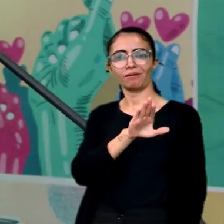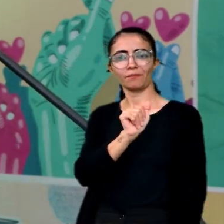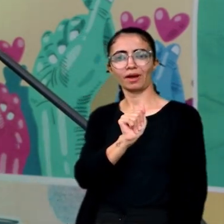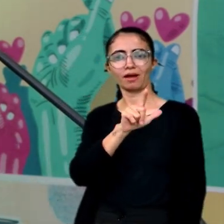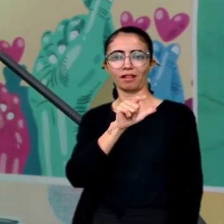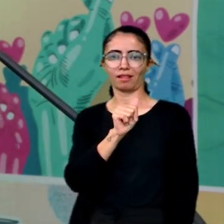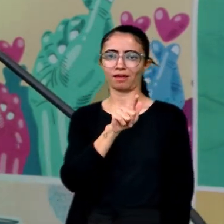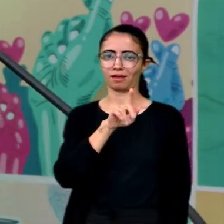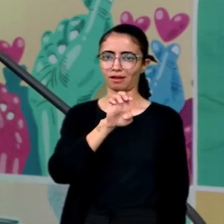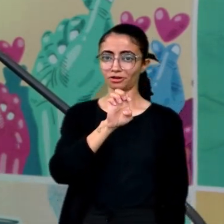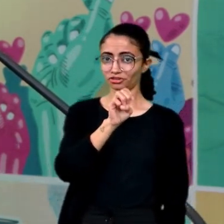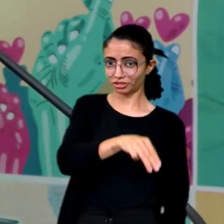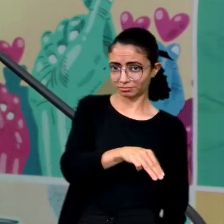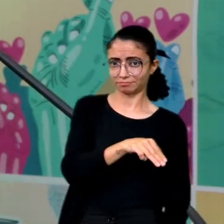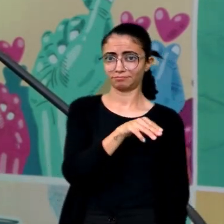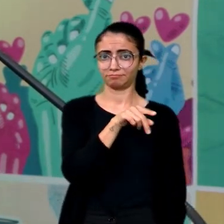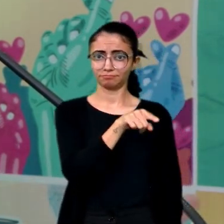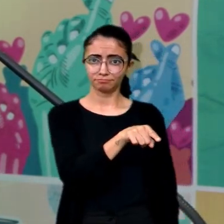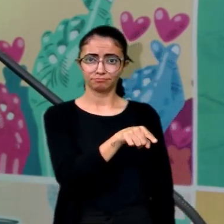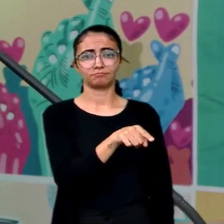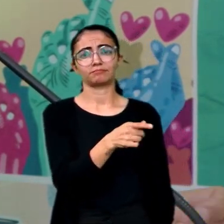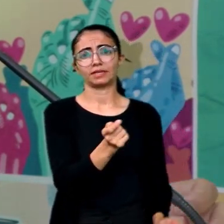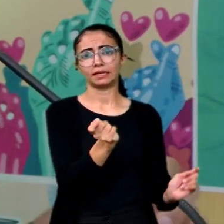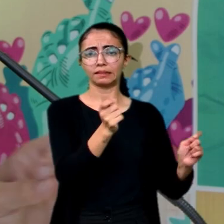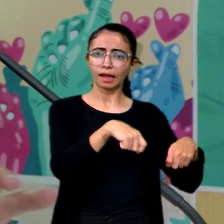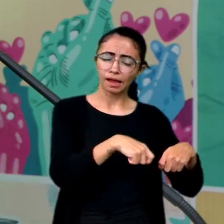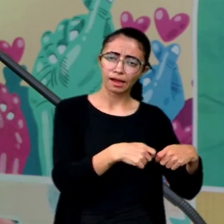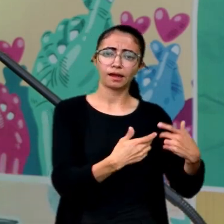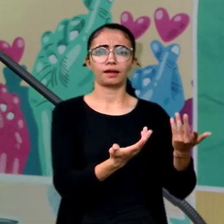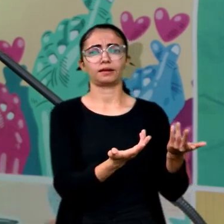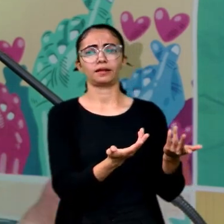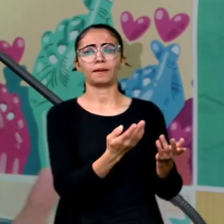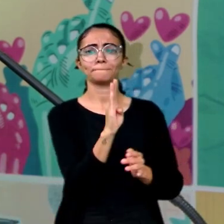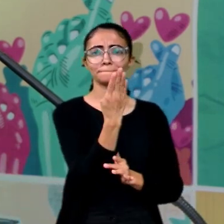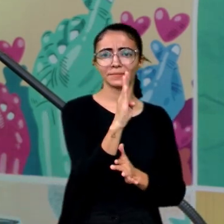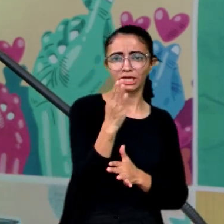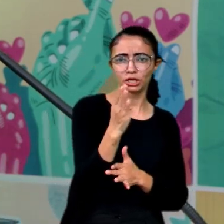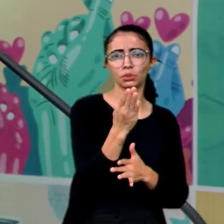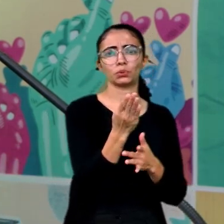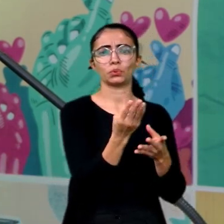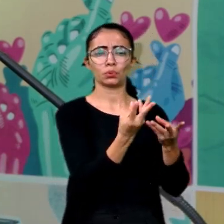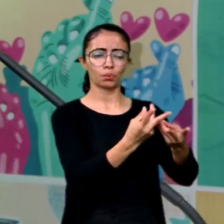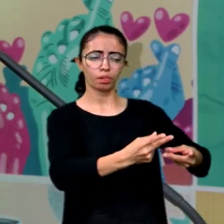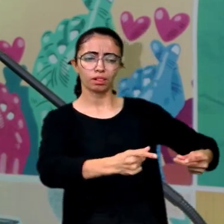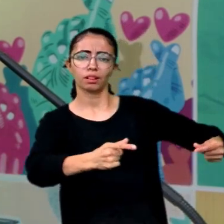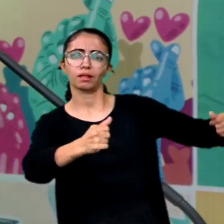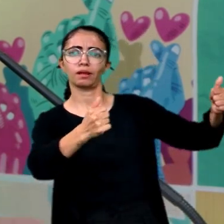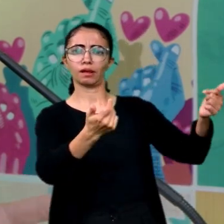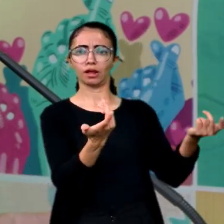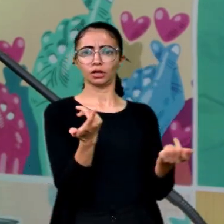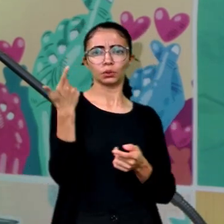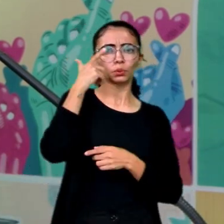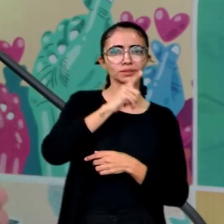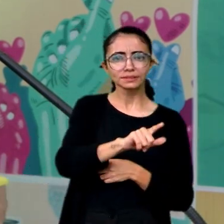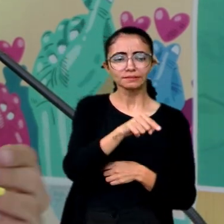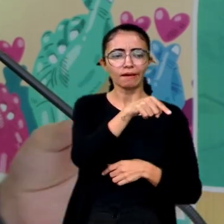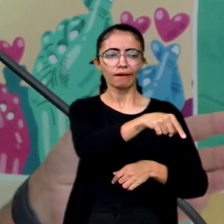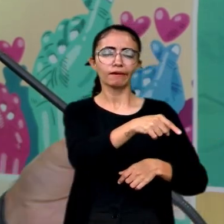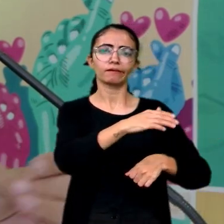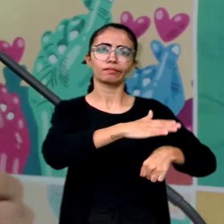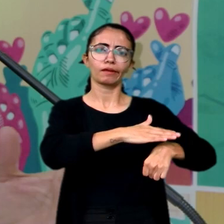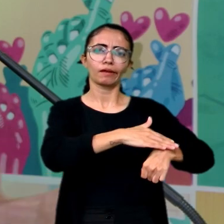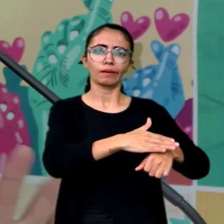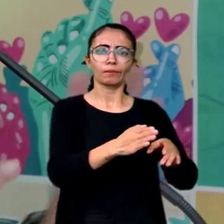tranquilo. Embalagens biodegradáveis, né, que elas conseguem ter uma vida